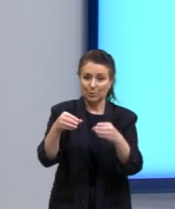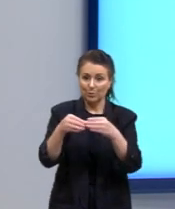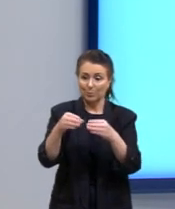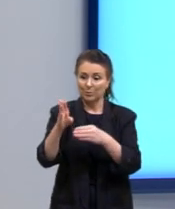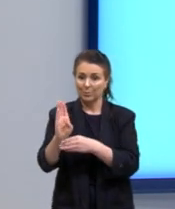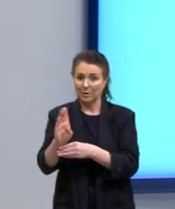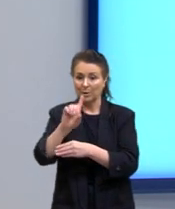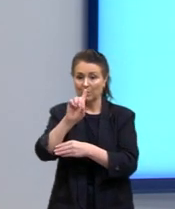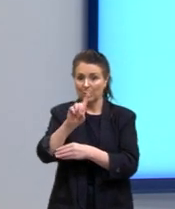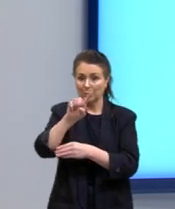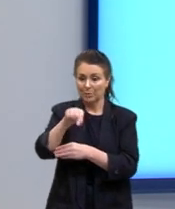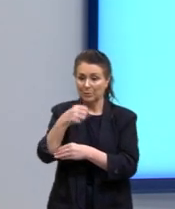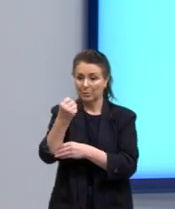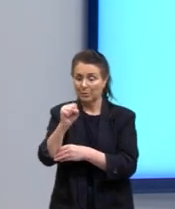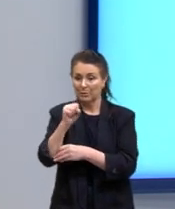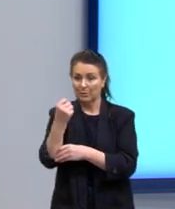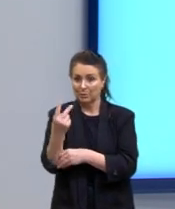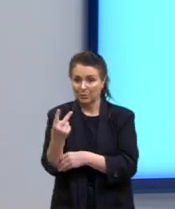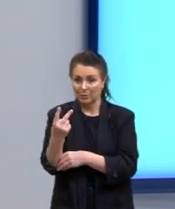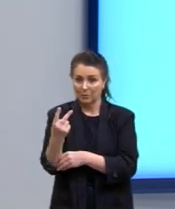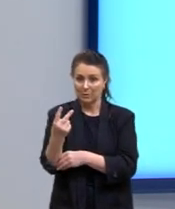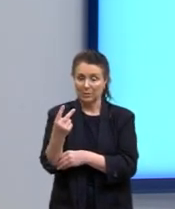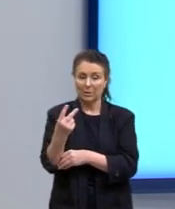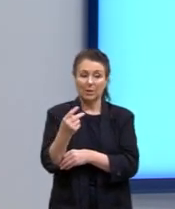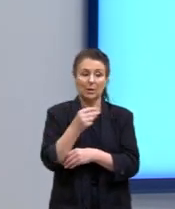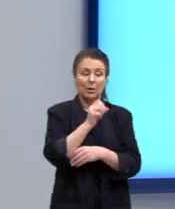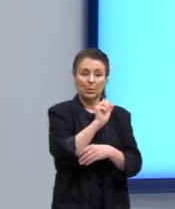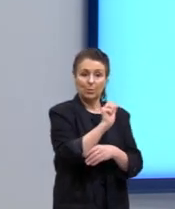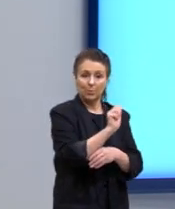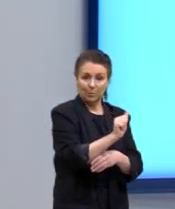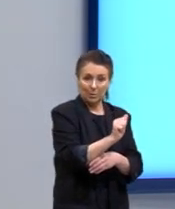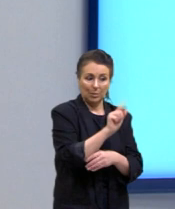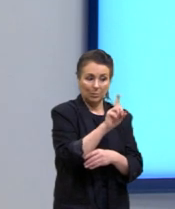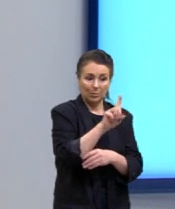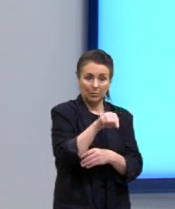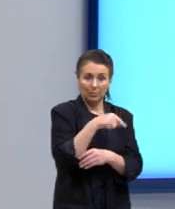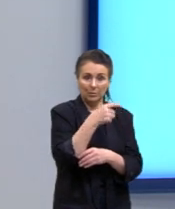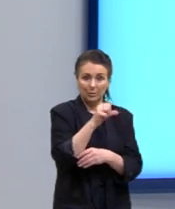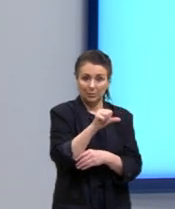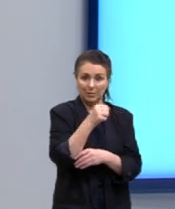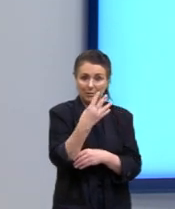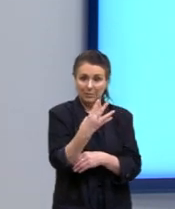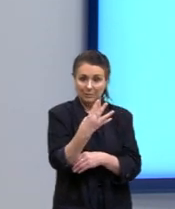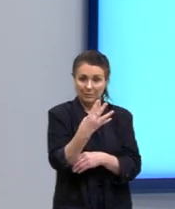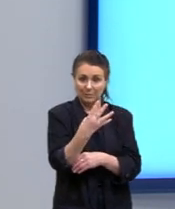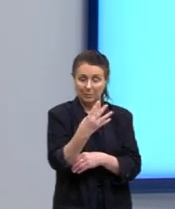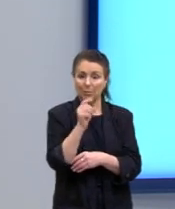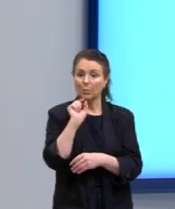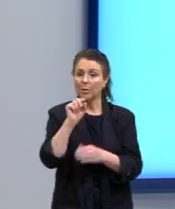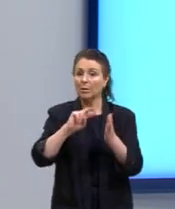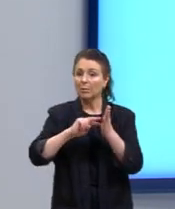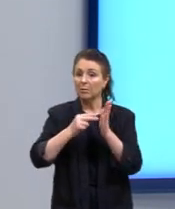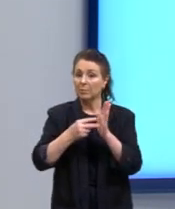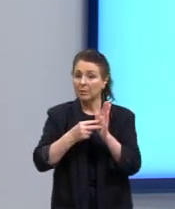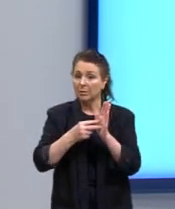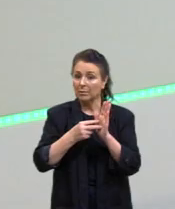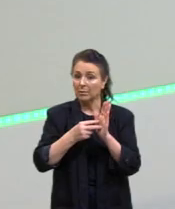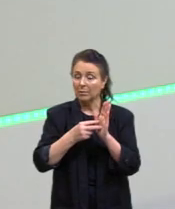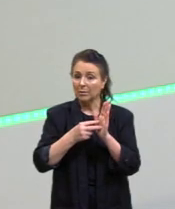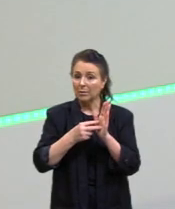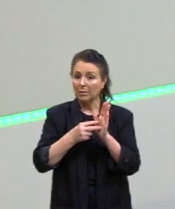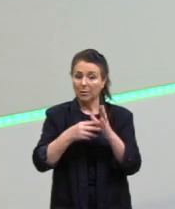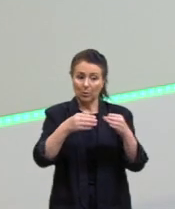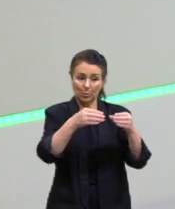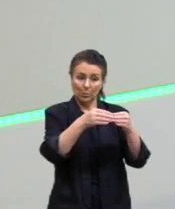1,82 o desvio da turma a 1,94 O que que significa os alunos